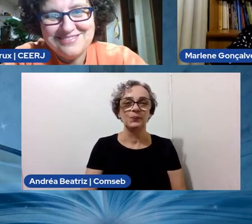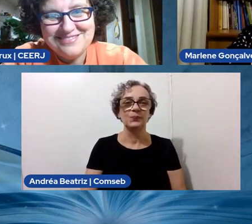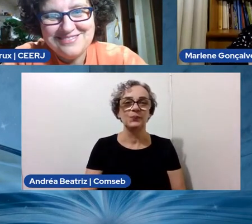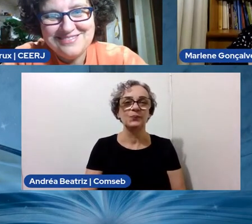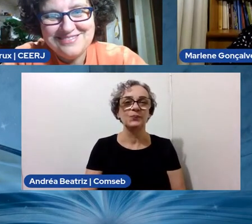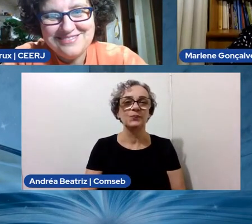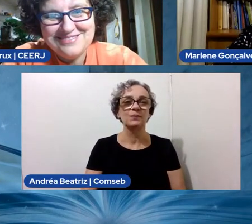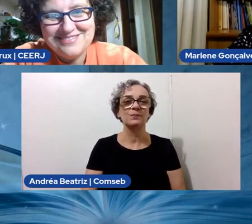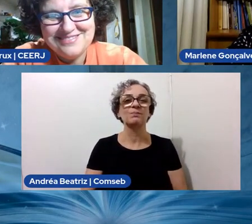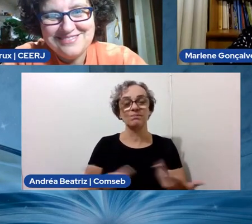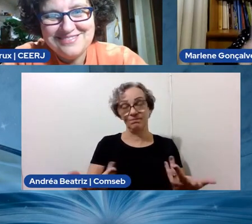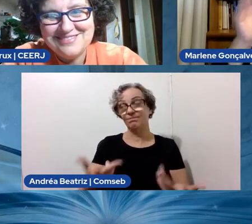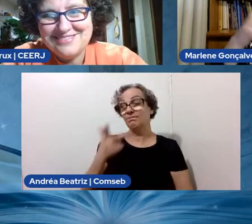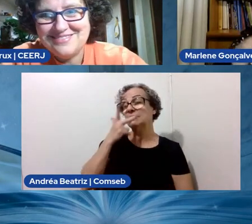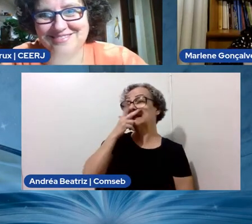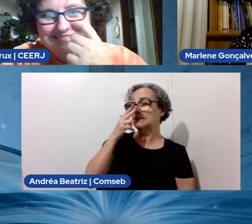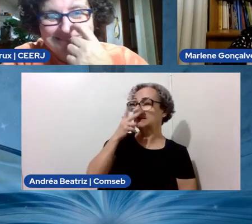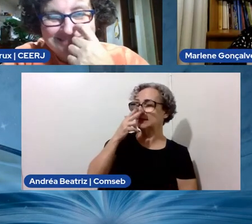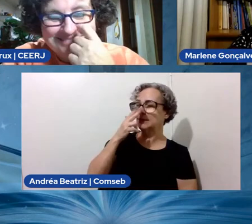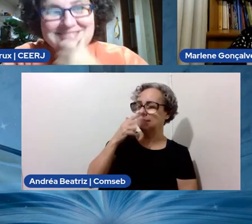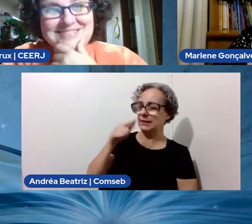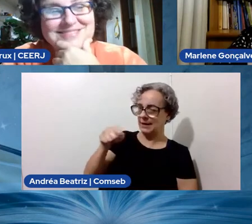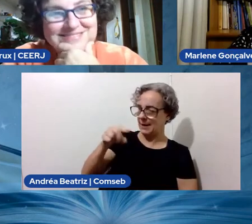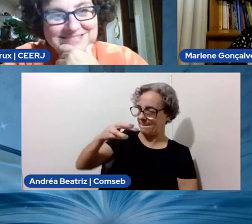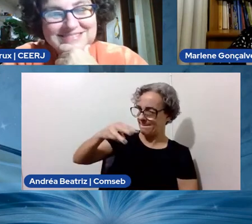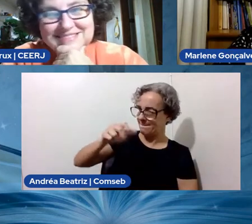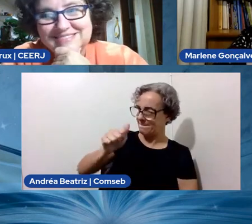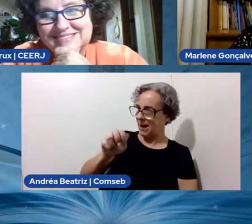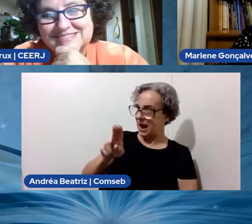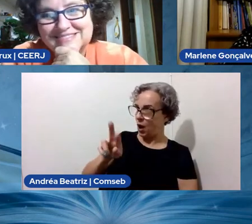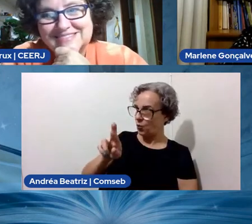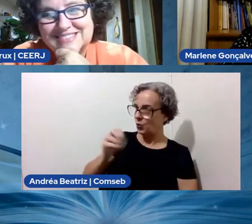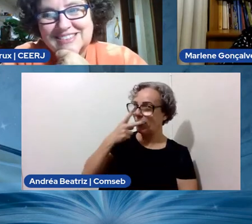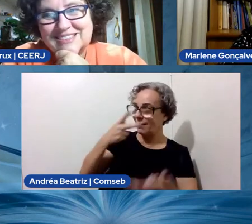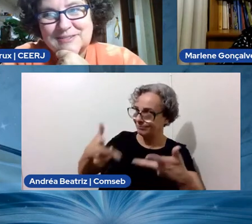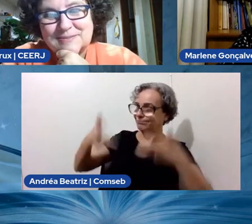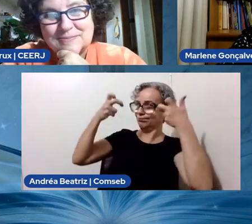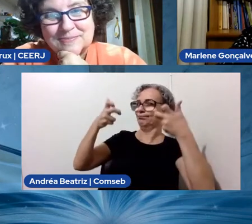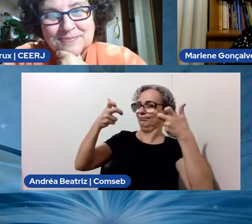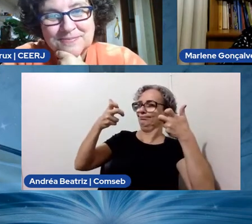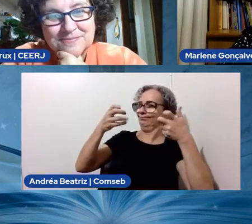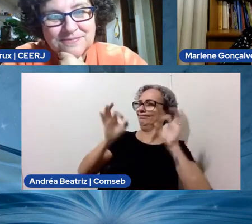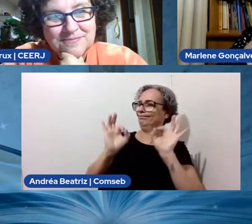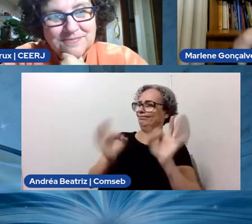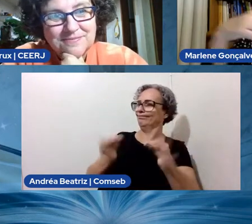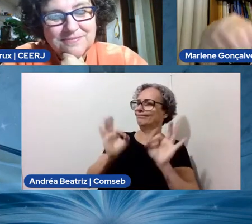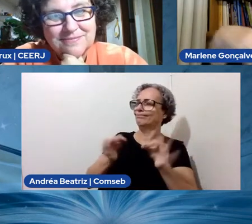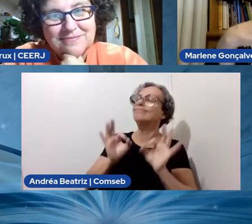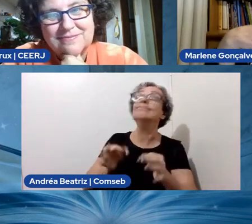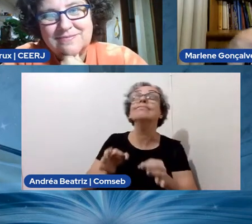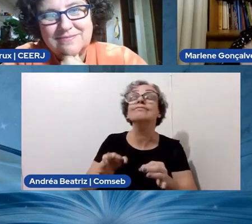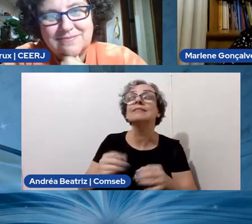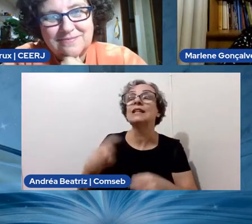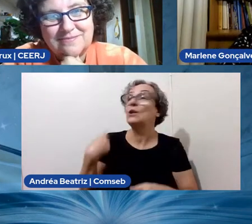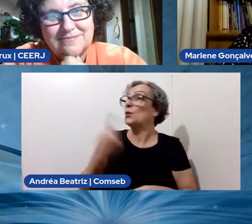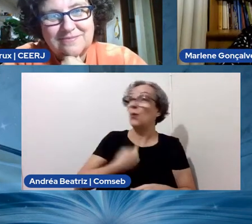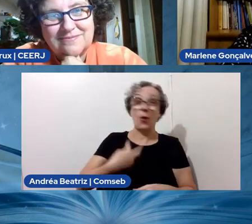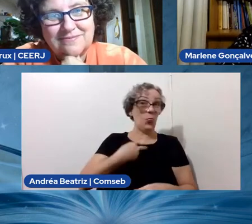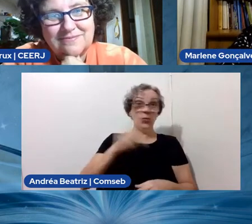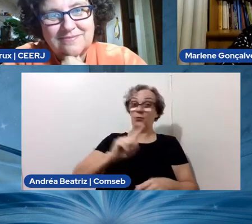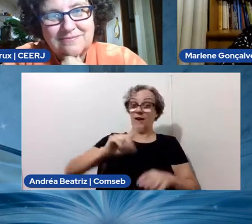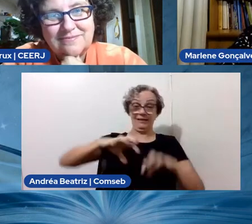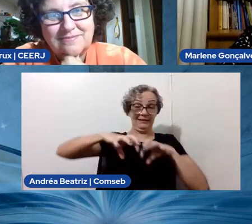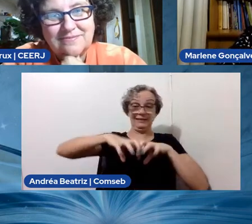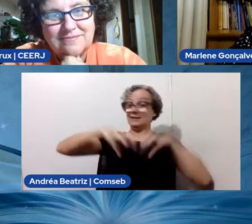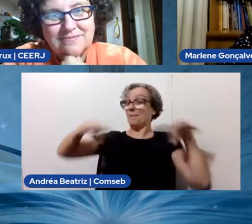por favor. Sim, acho que o Mauro captou bem essa discussão que a gente estava tendo aqui. Não dá para a gente isolar e falar